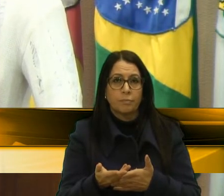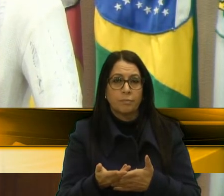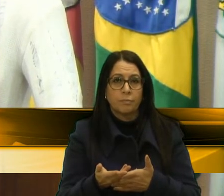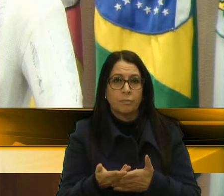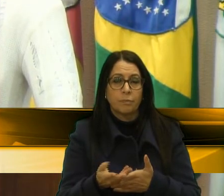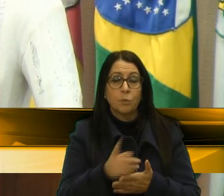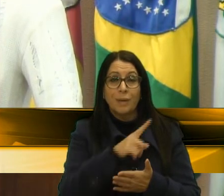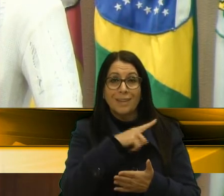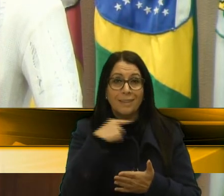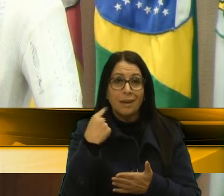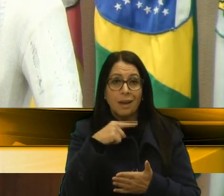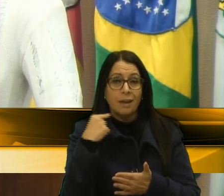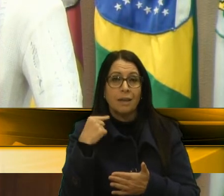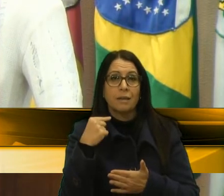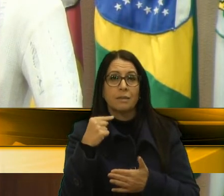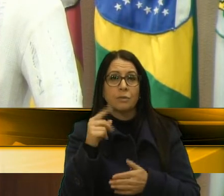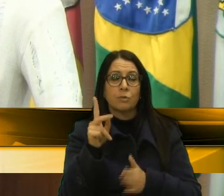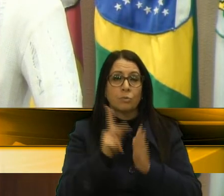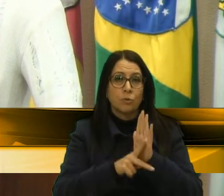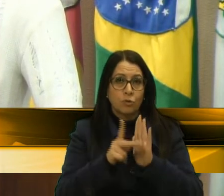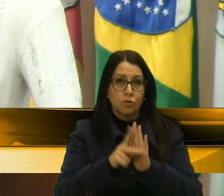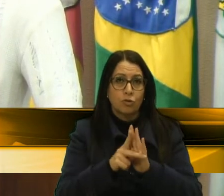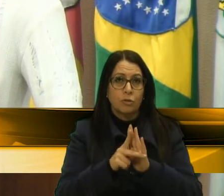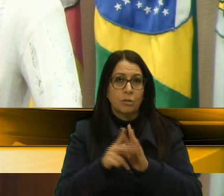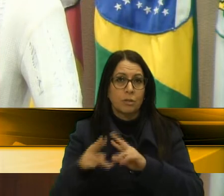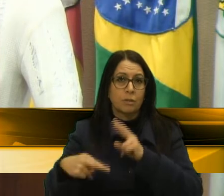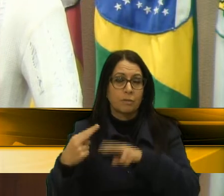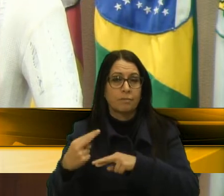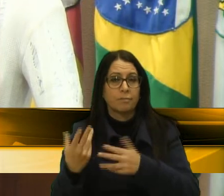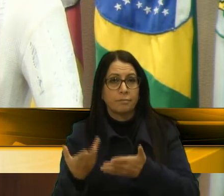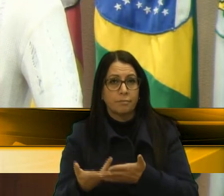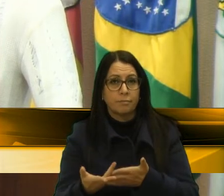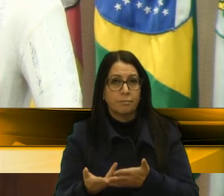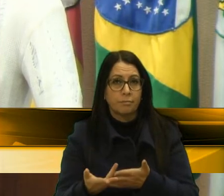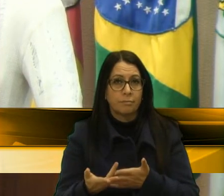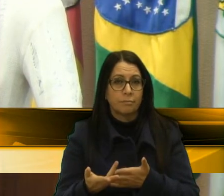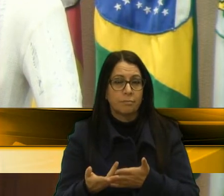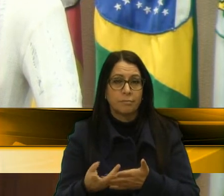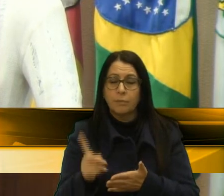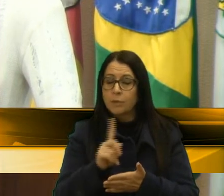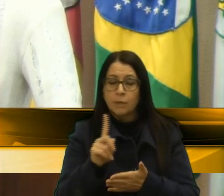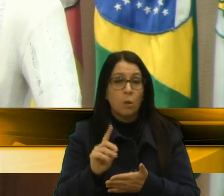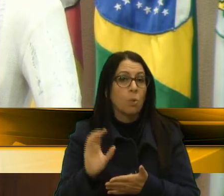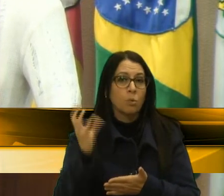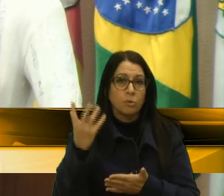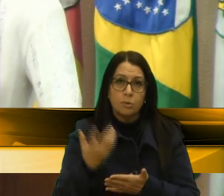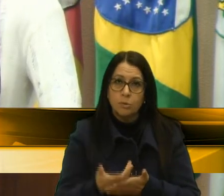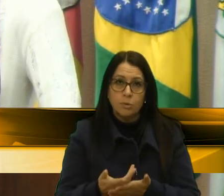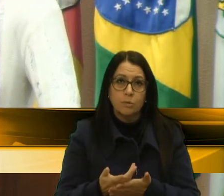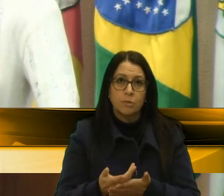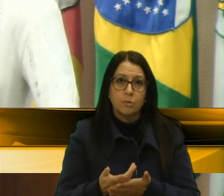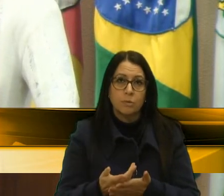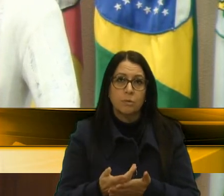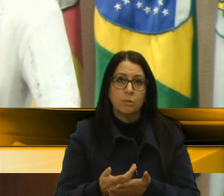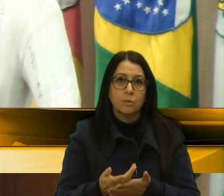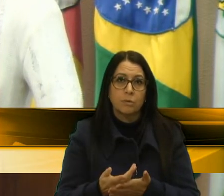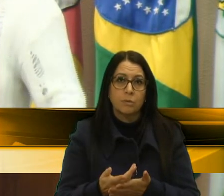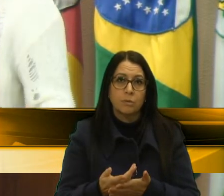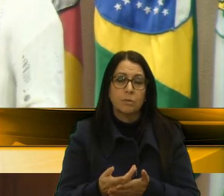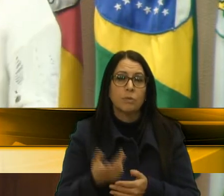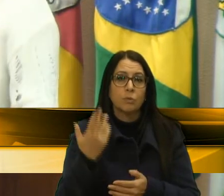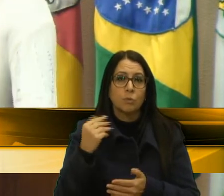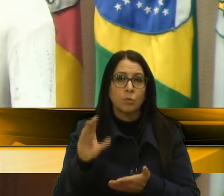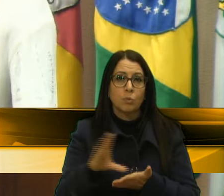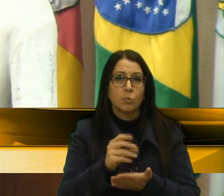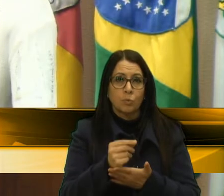aos atrasos na execução do projeto e da reforma, acabou não acontecendo isso que estava previsto. Então, o